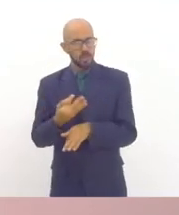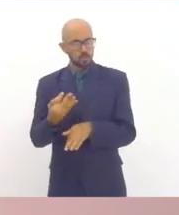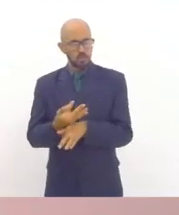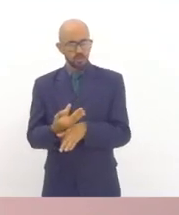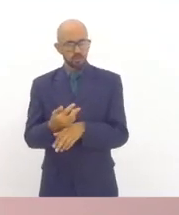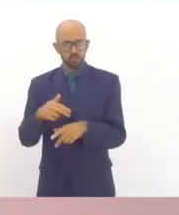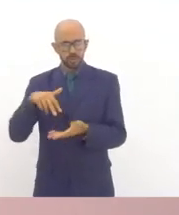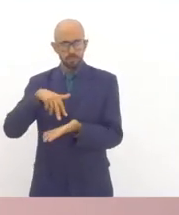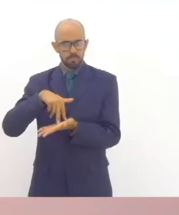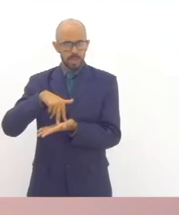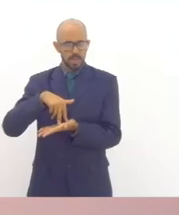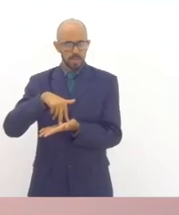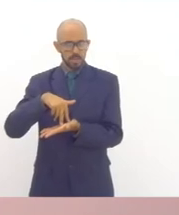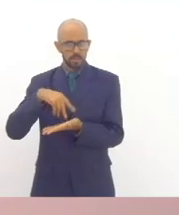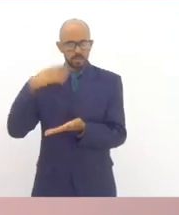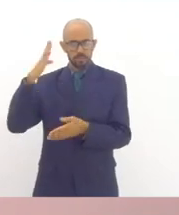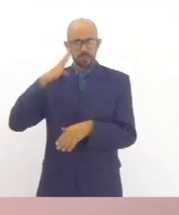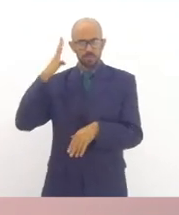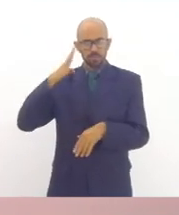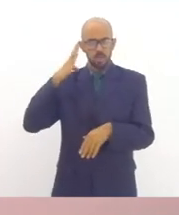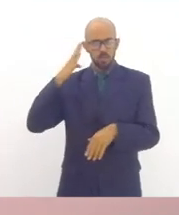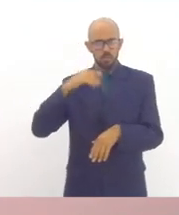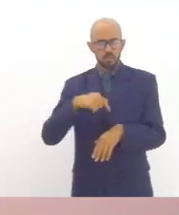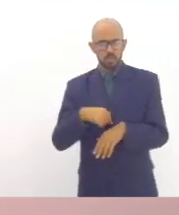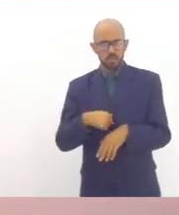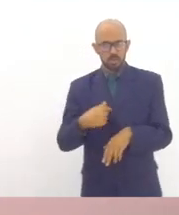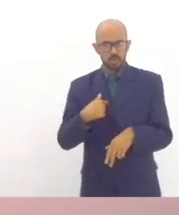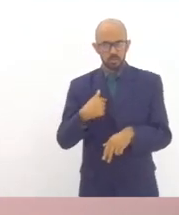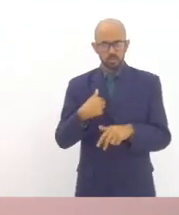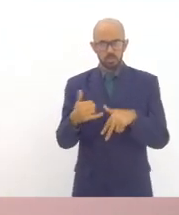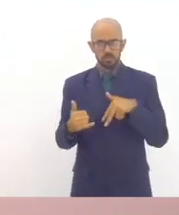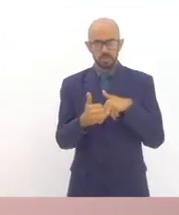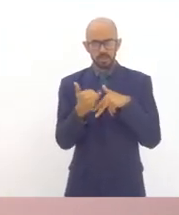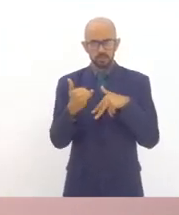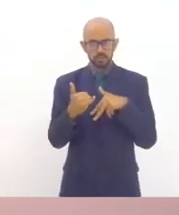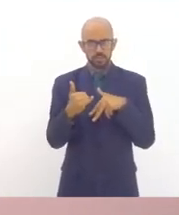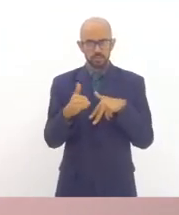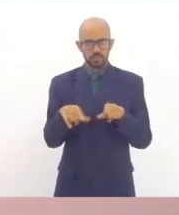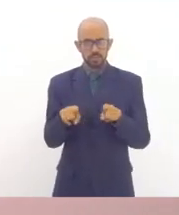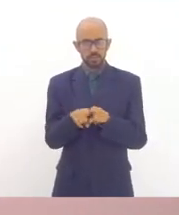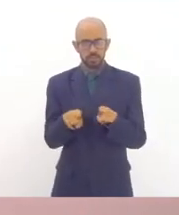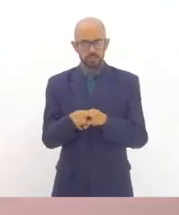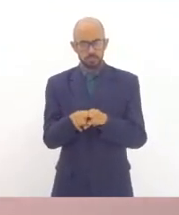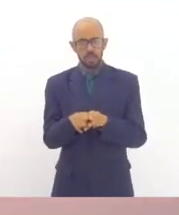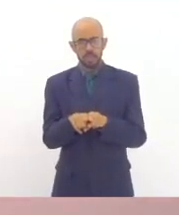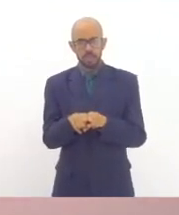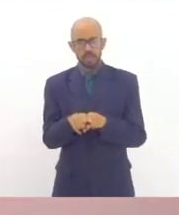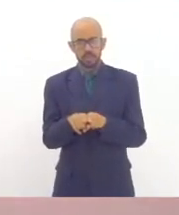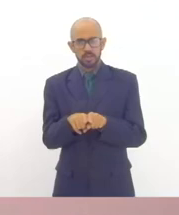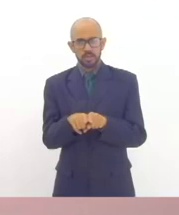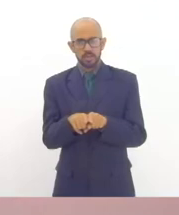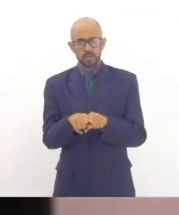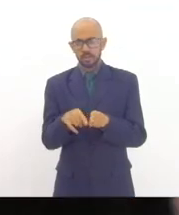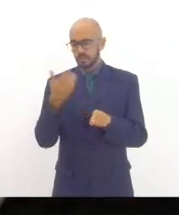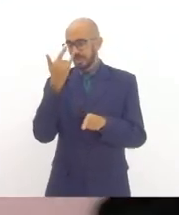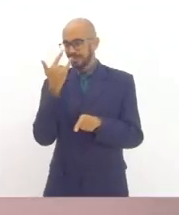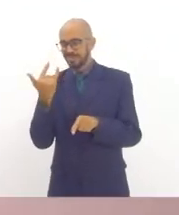que eu passo mal. Eu sou uma das vítimas deste assédio que o Estado